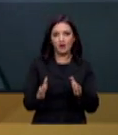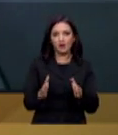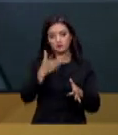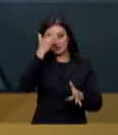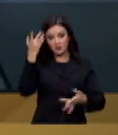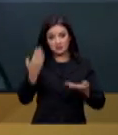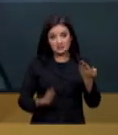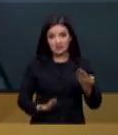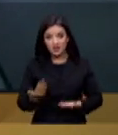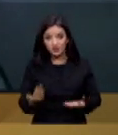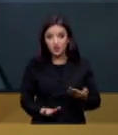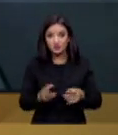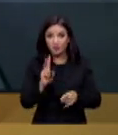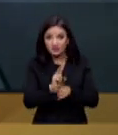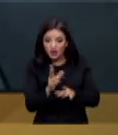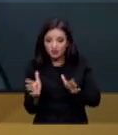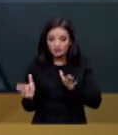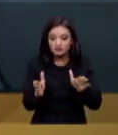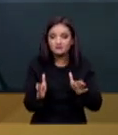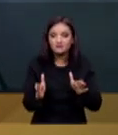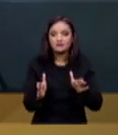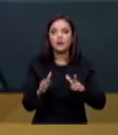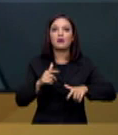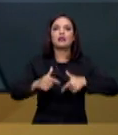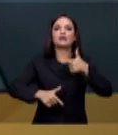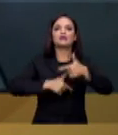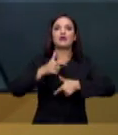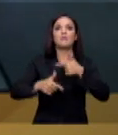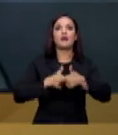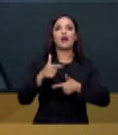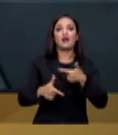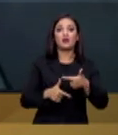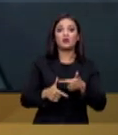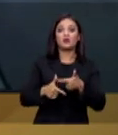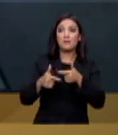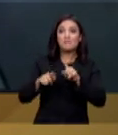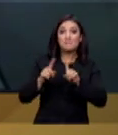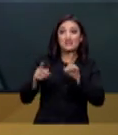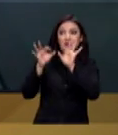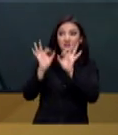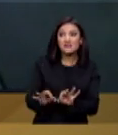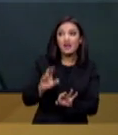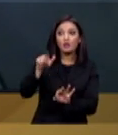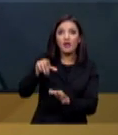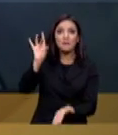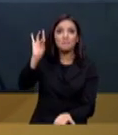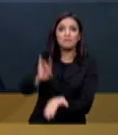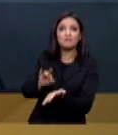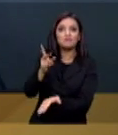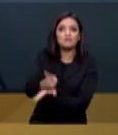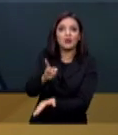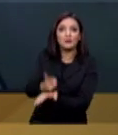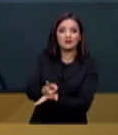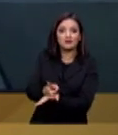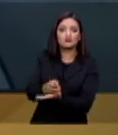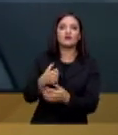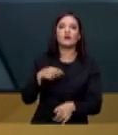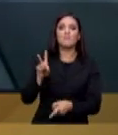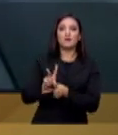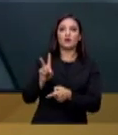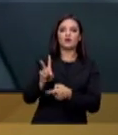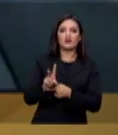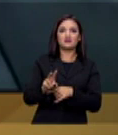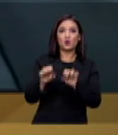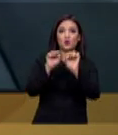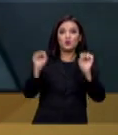servidores temporários para atividades permanentes, a manutenção do sistema